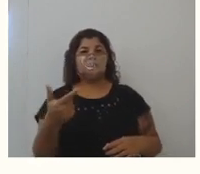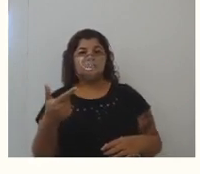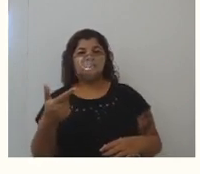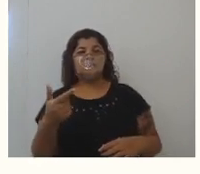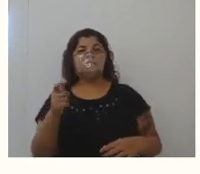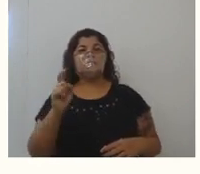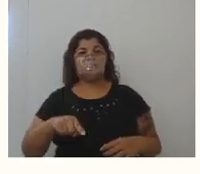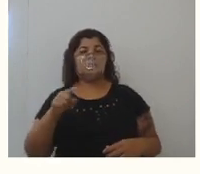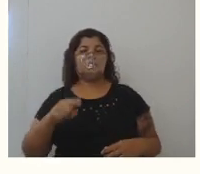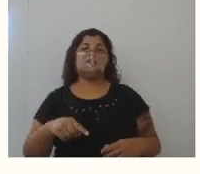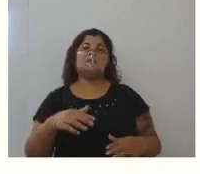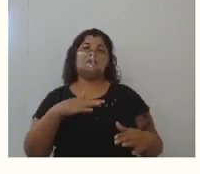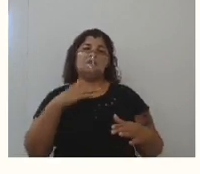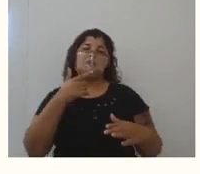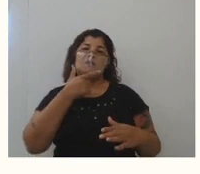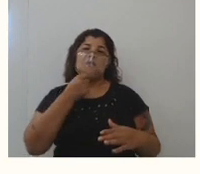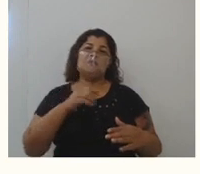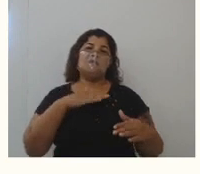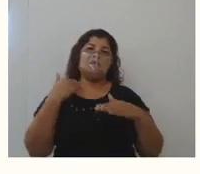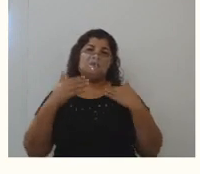homens. Desses,